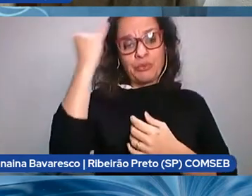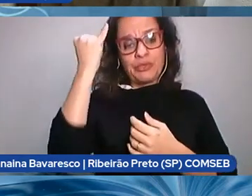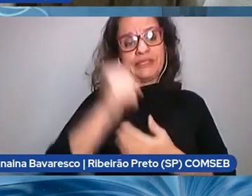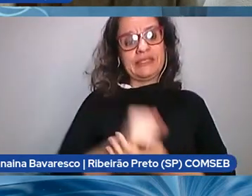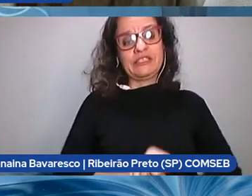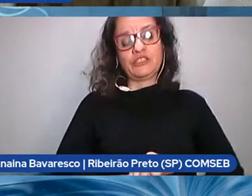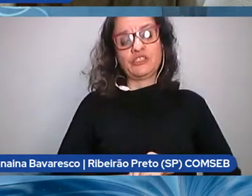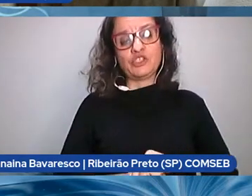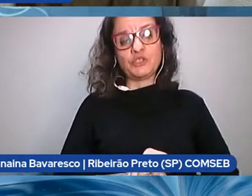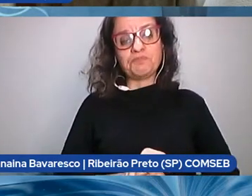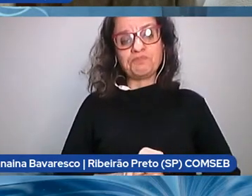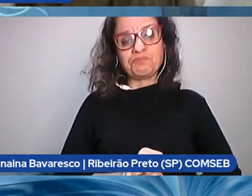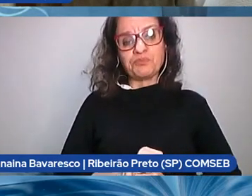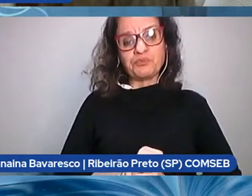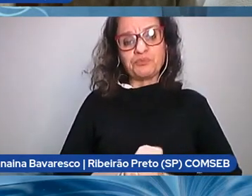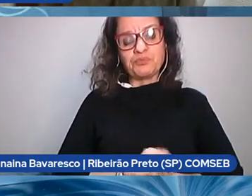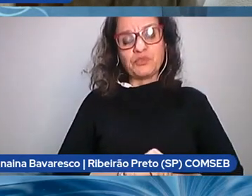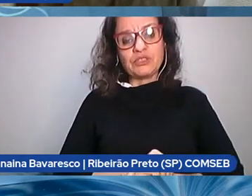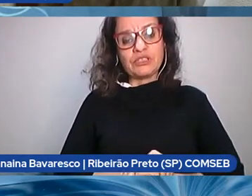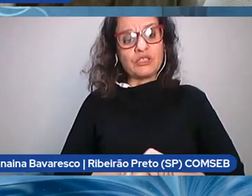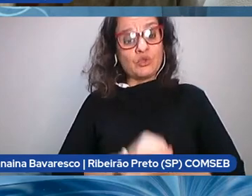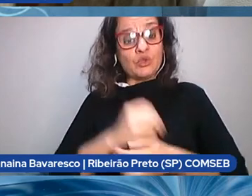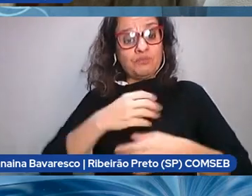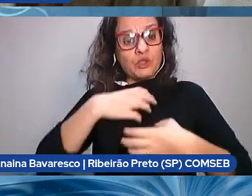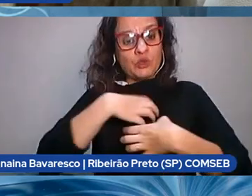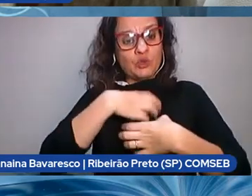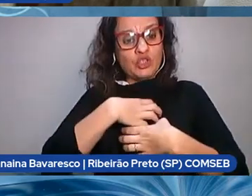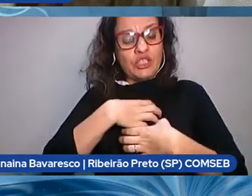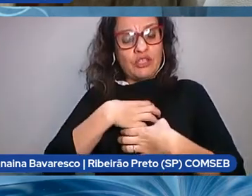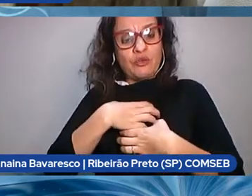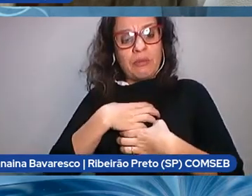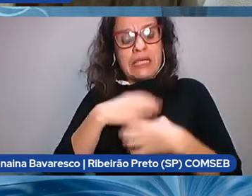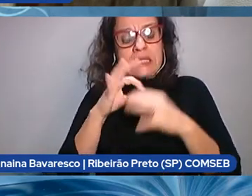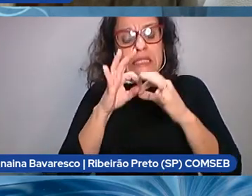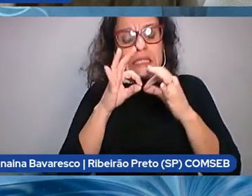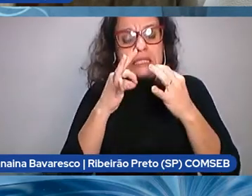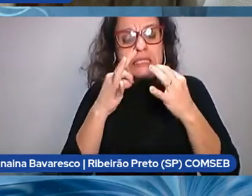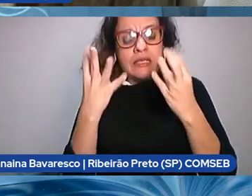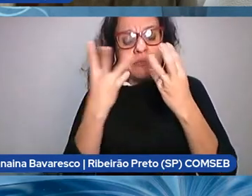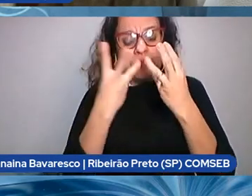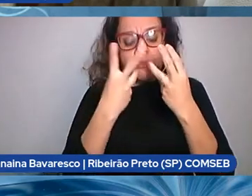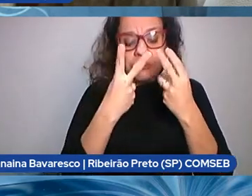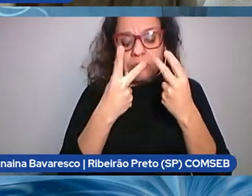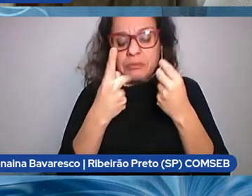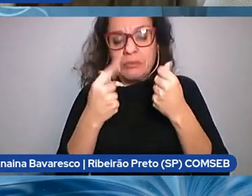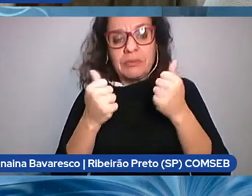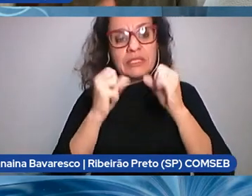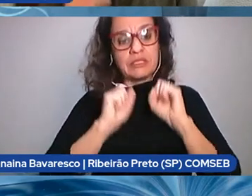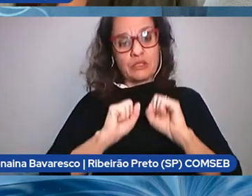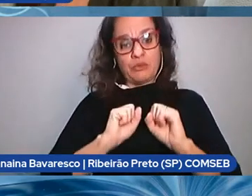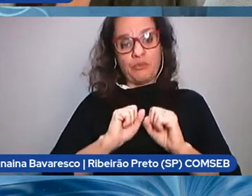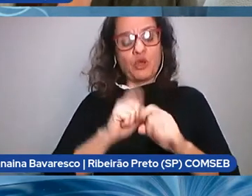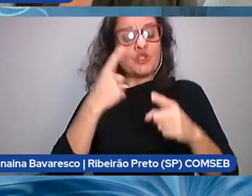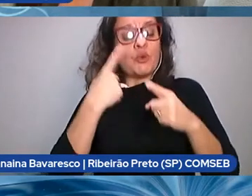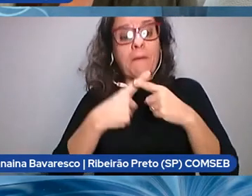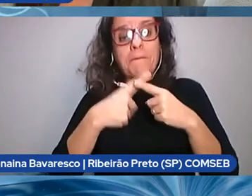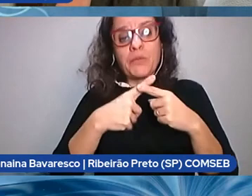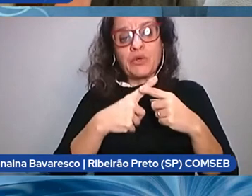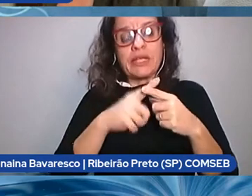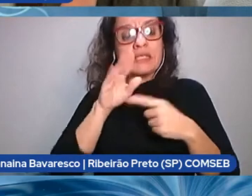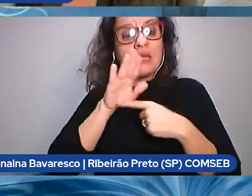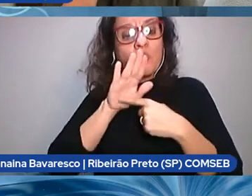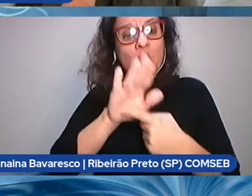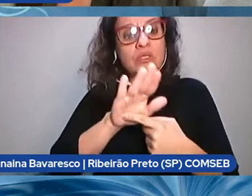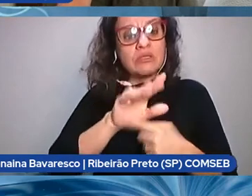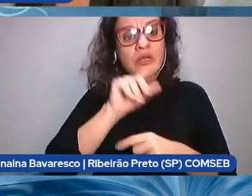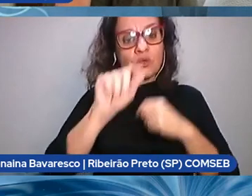pensar da forma mais sutil que a gente possa. Porque ele está